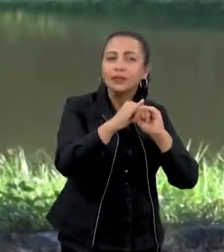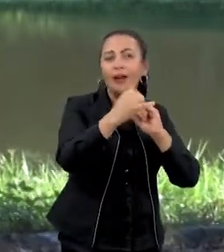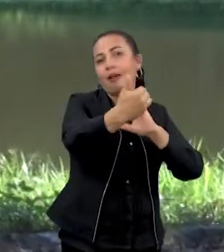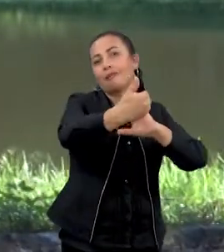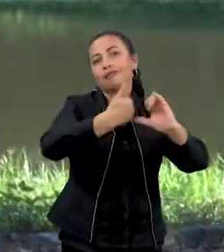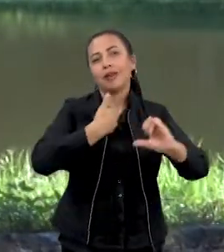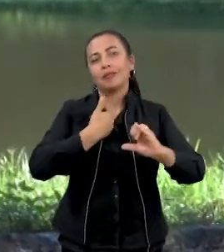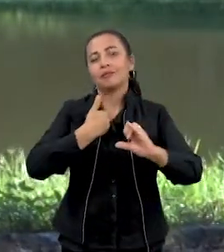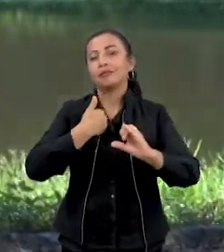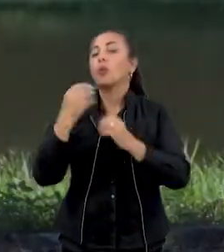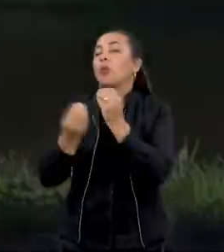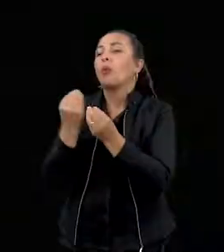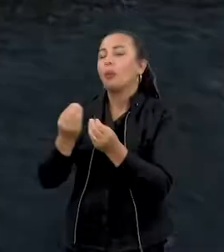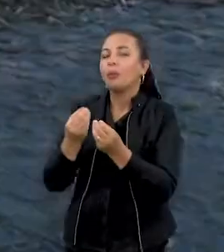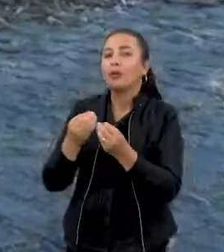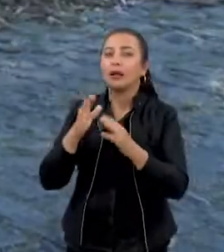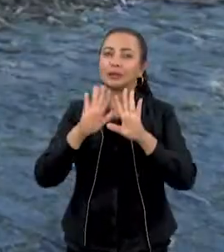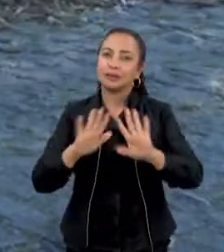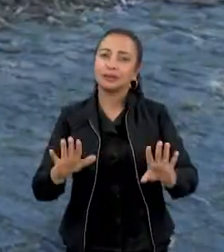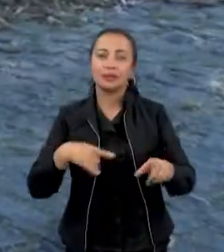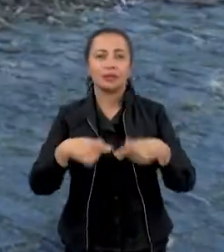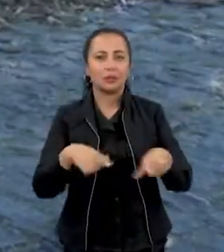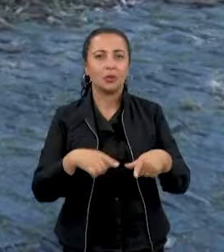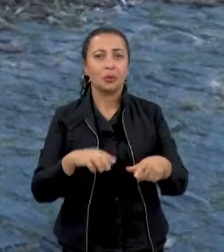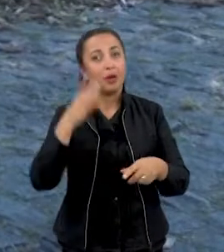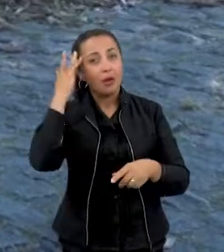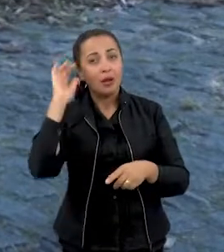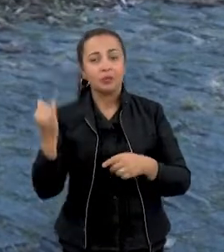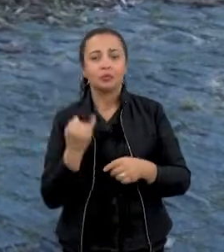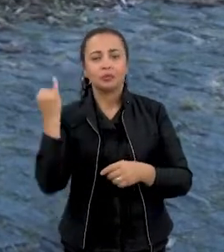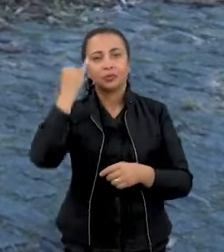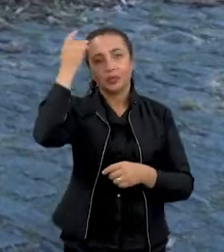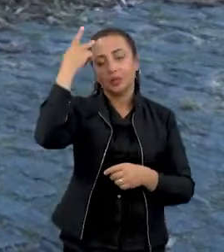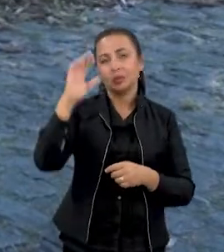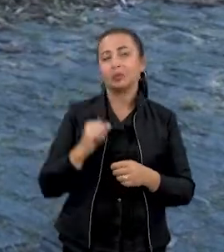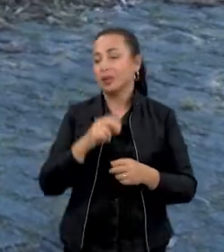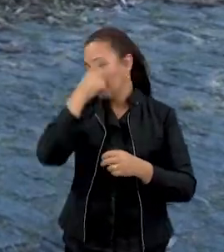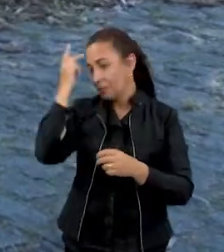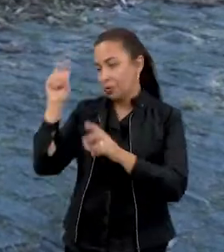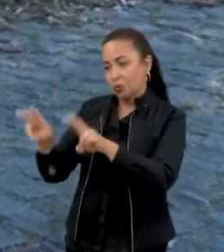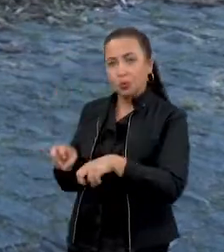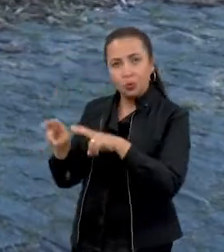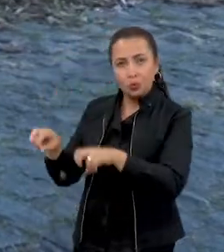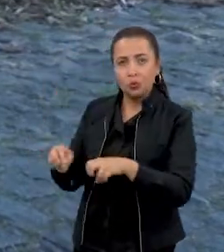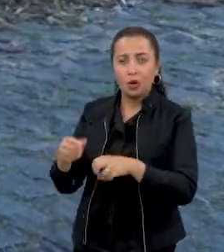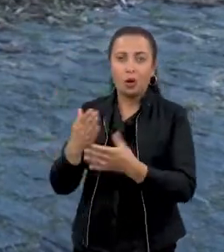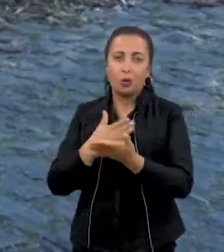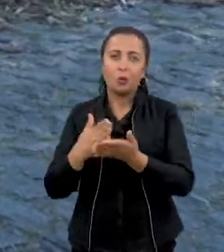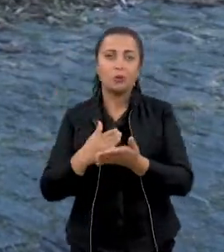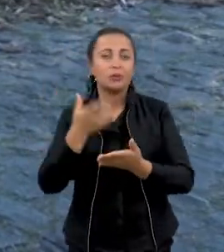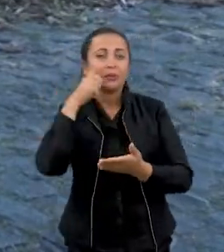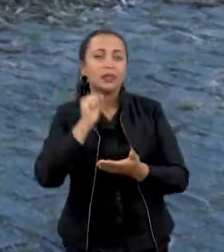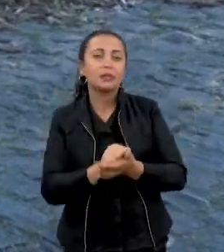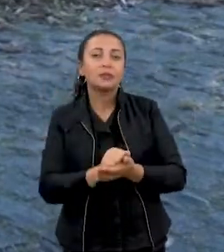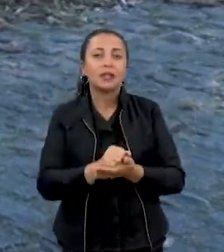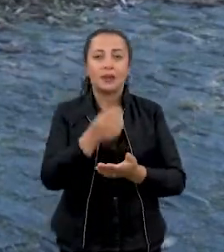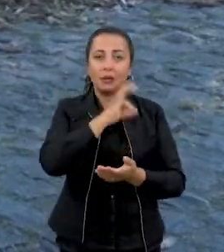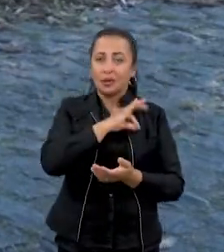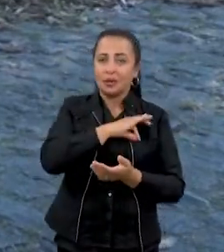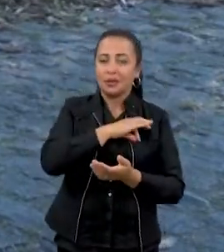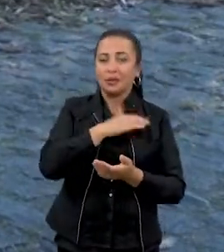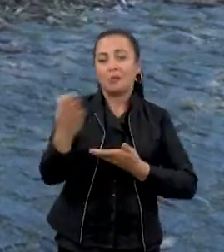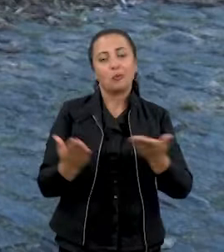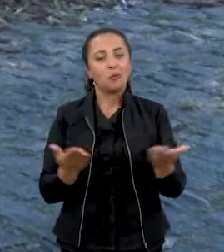Então foi aí, uma dessas que eu trabalhei. O que eu acho mais importante quando a gente leva para o agricultor e ele passa a receber o que a gente chama de